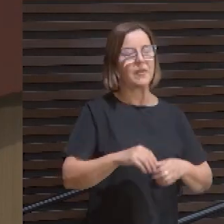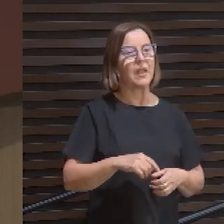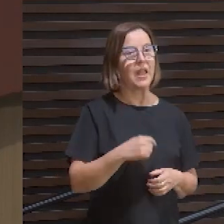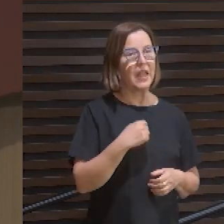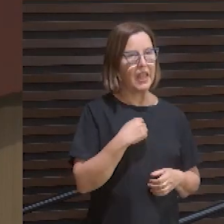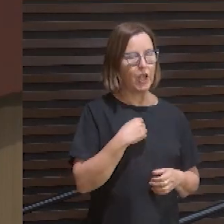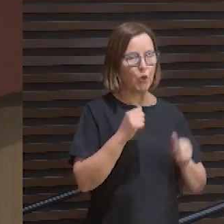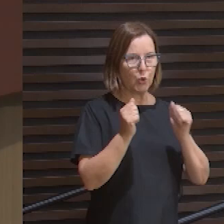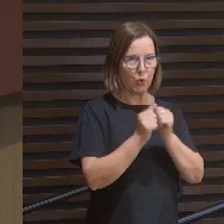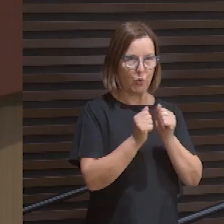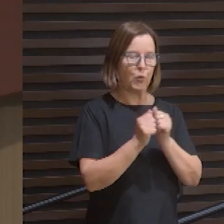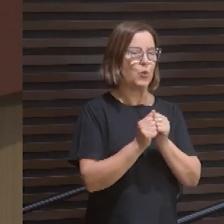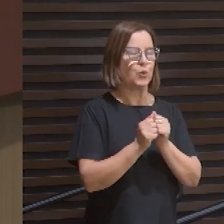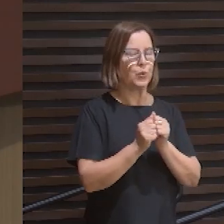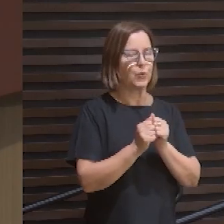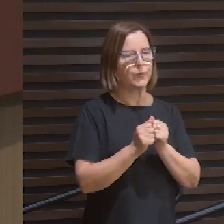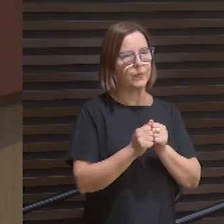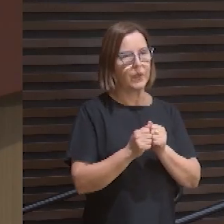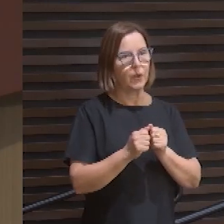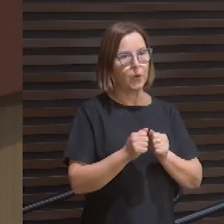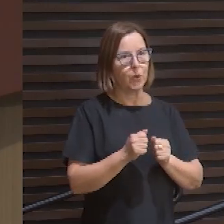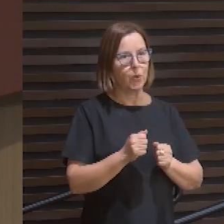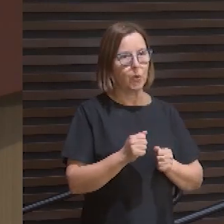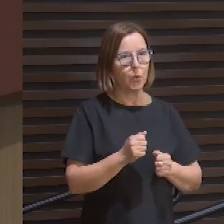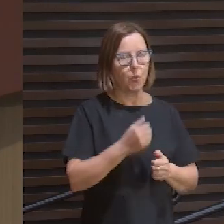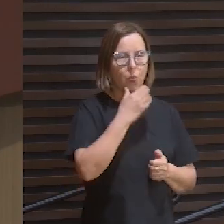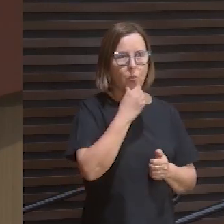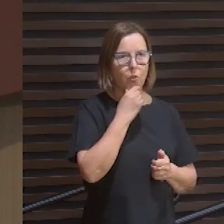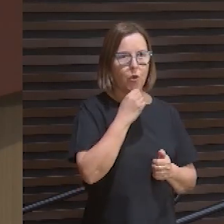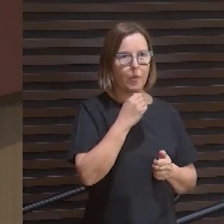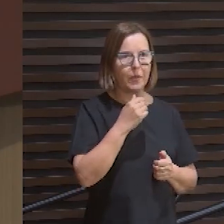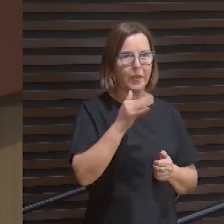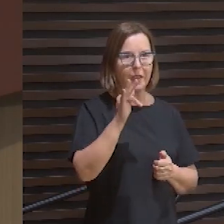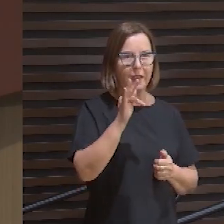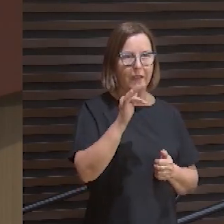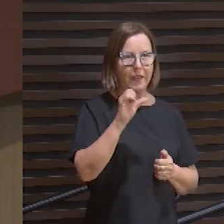um físico nuclear que veio ao Brasil